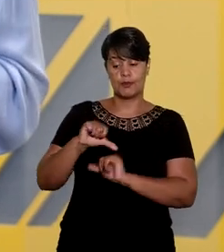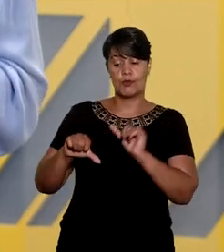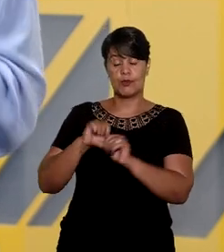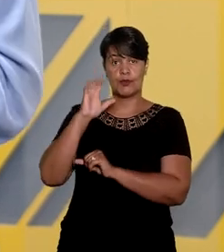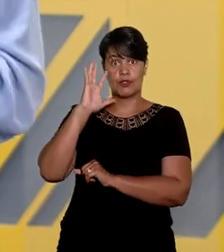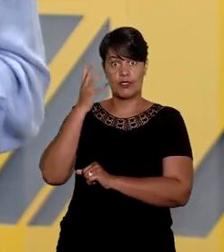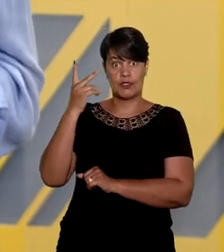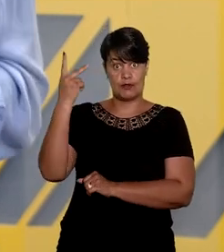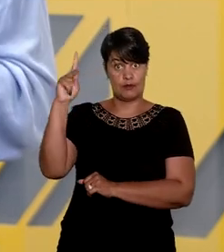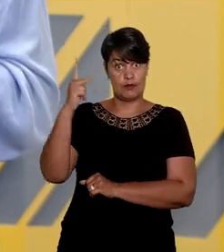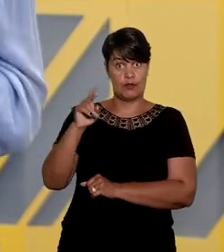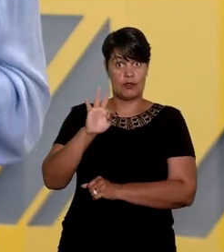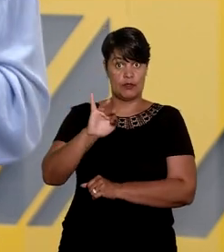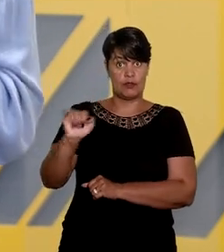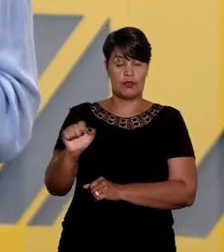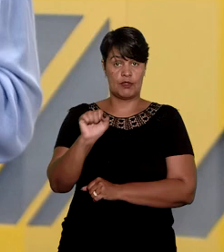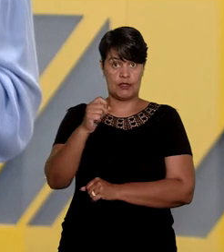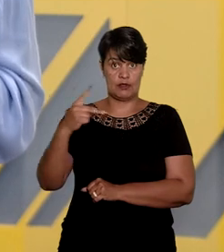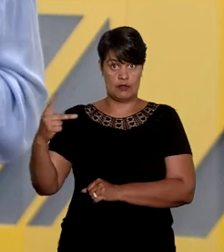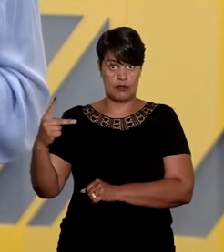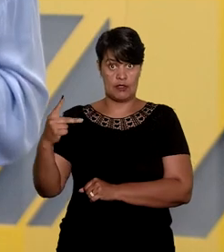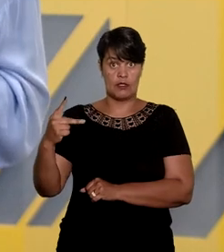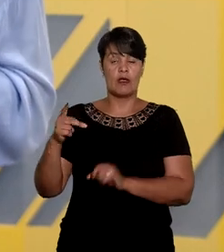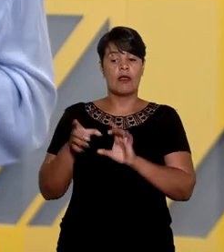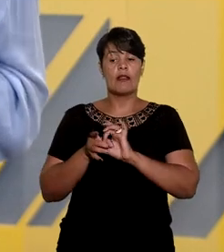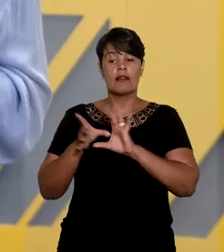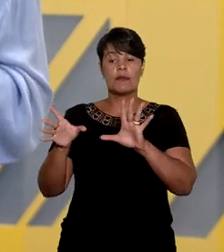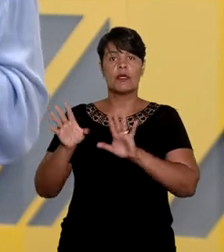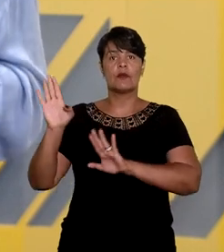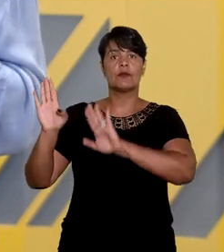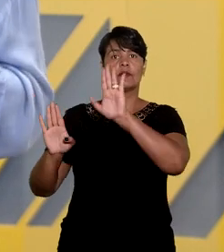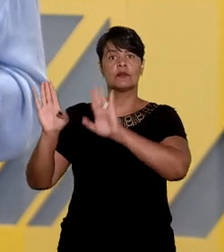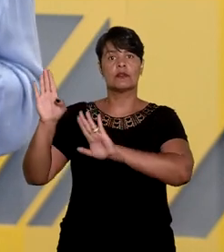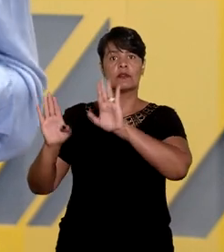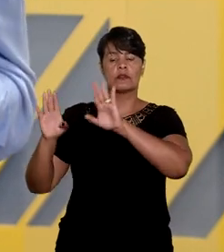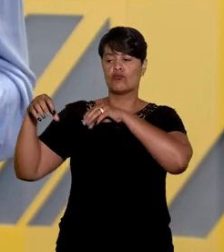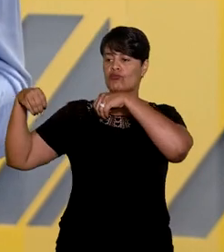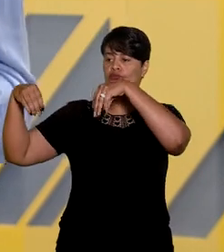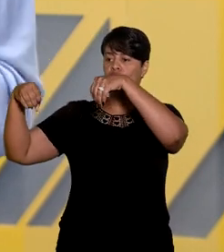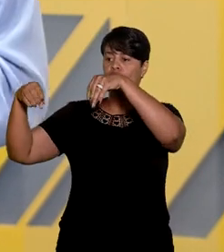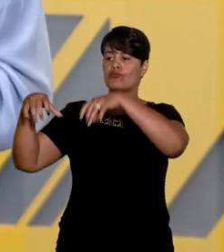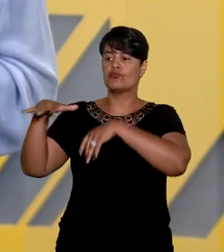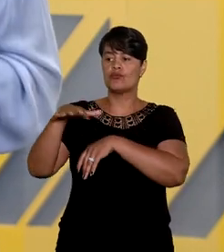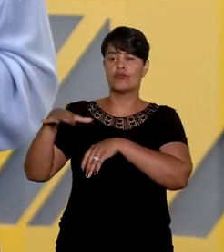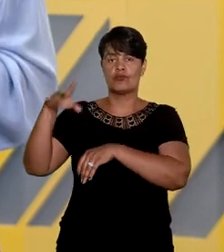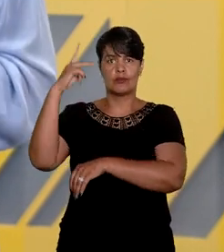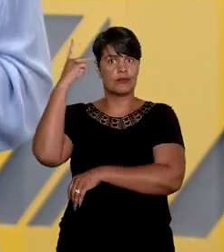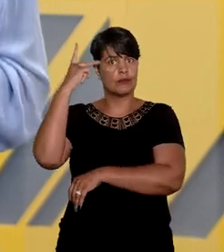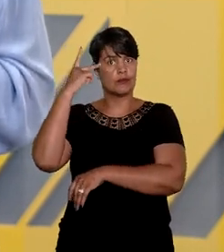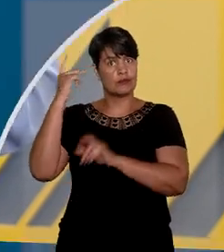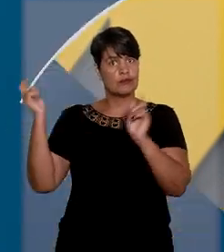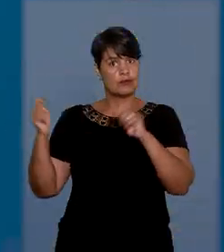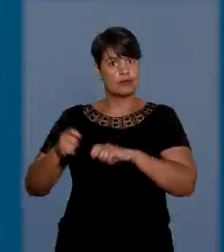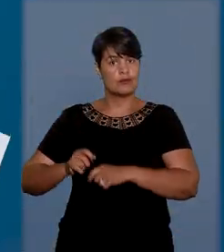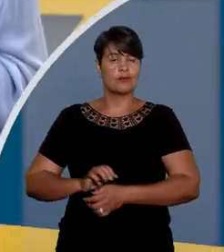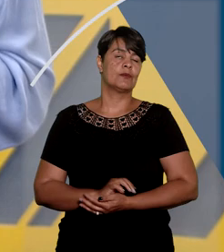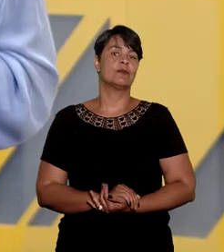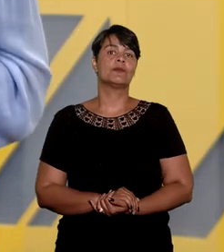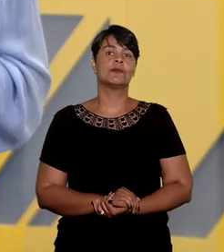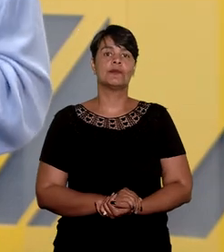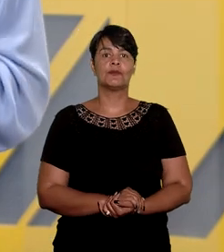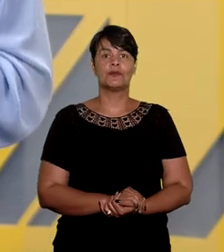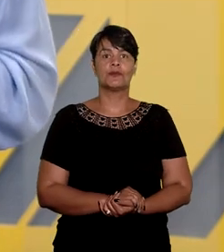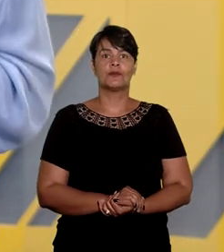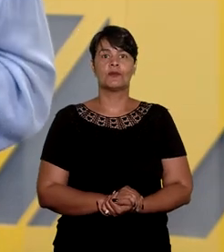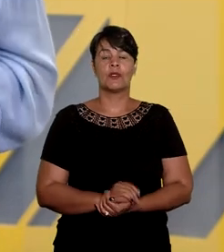Paulo que havia anulado licitação para concessão do serviço de iluminação pública na capital paulista. E